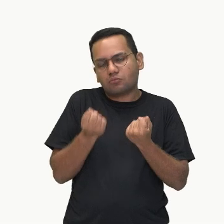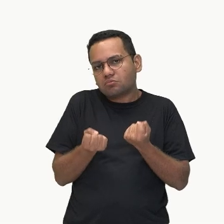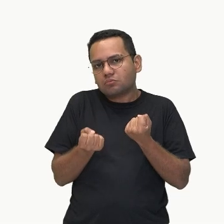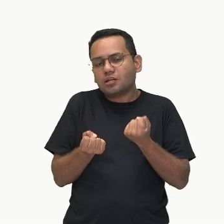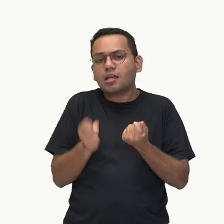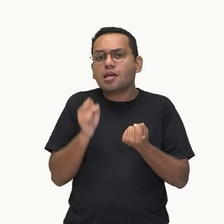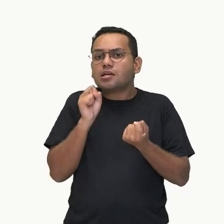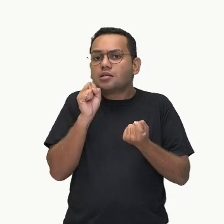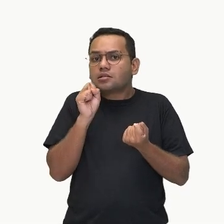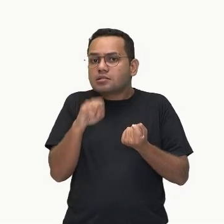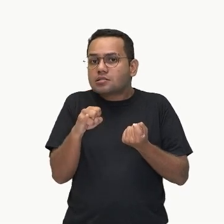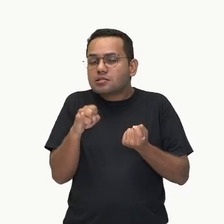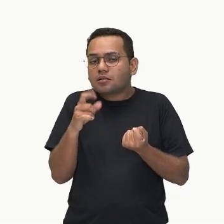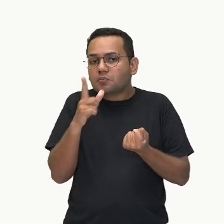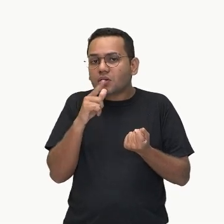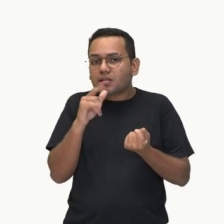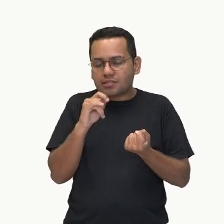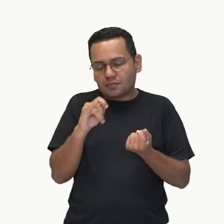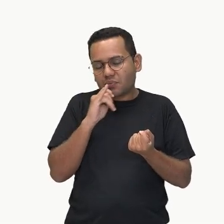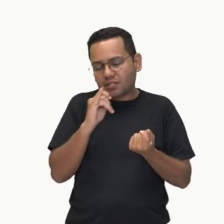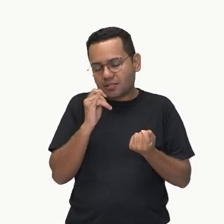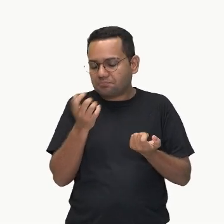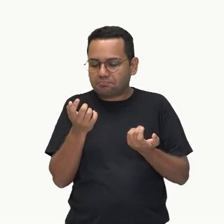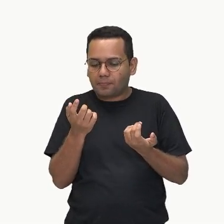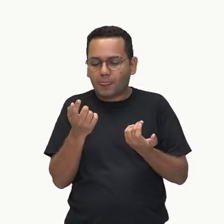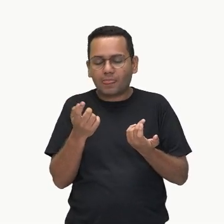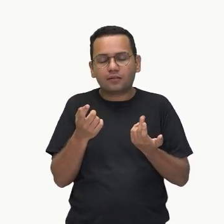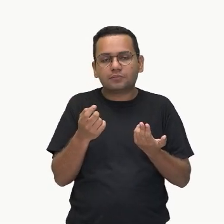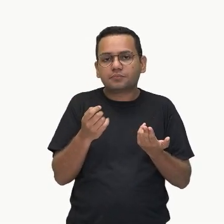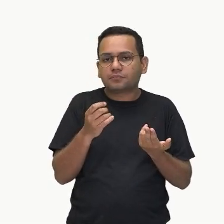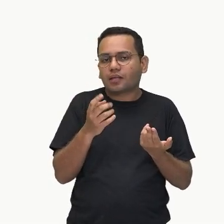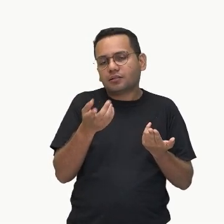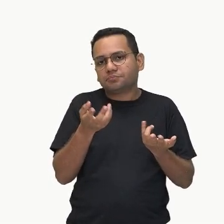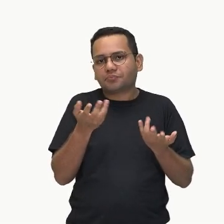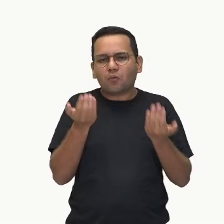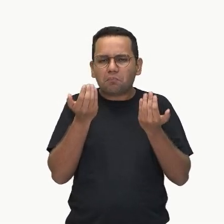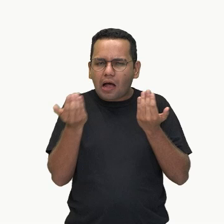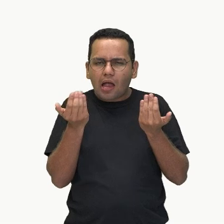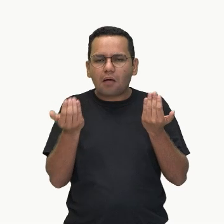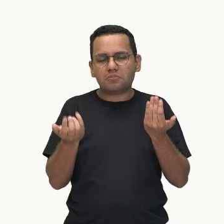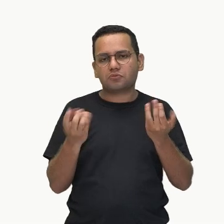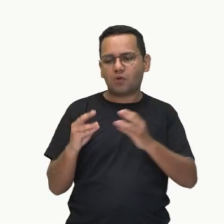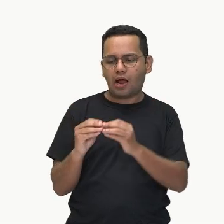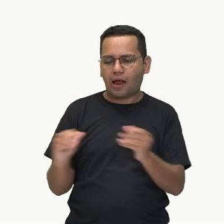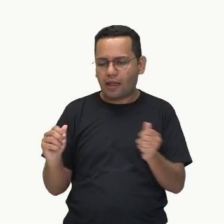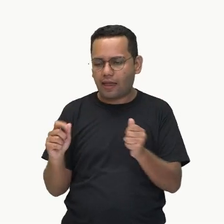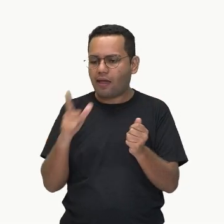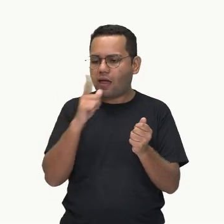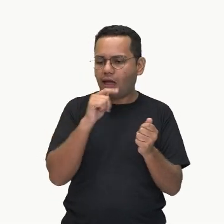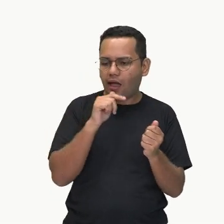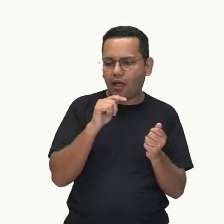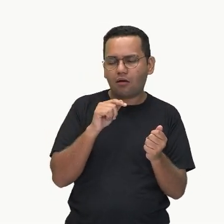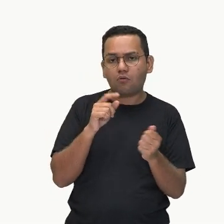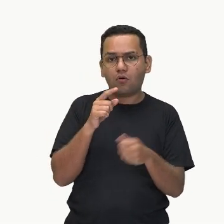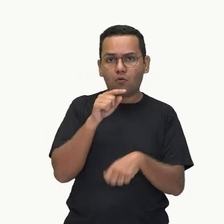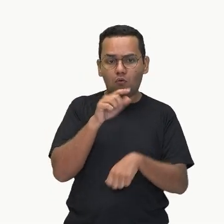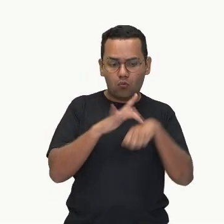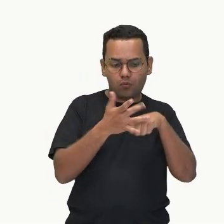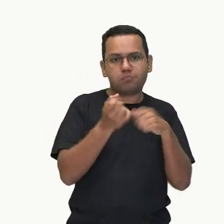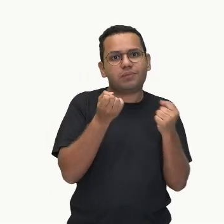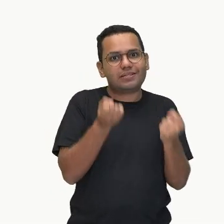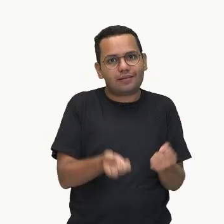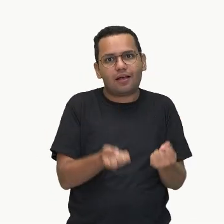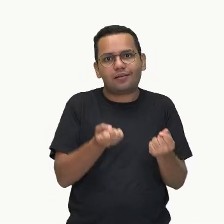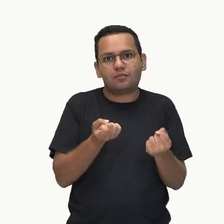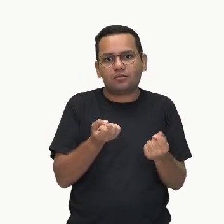do que a areia, ele é mais pesado do que a água, certo? Então ele não vai ser jogado para fora da bateia,